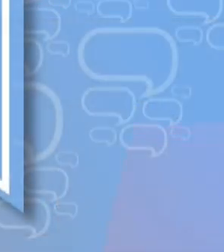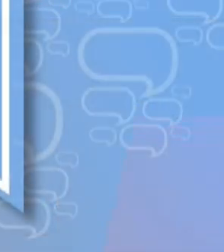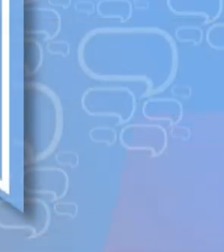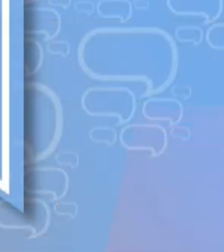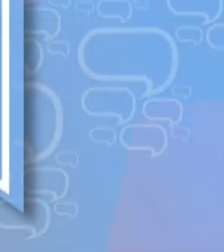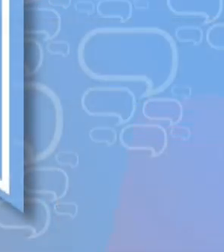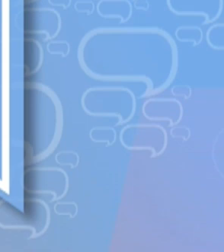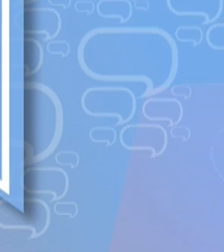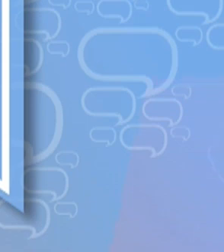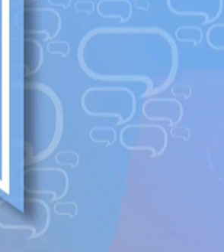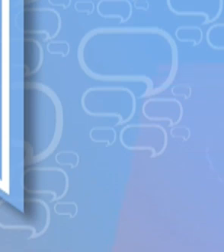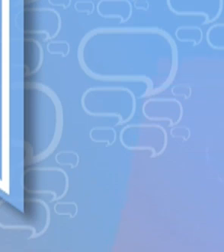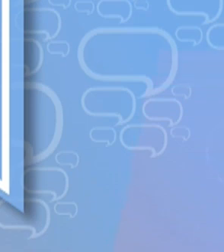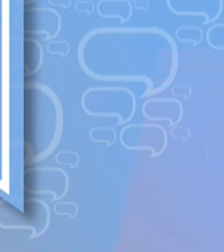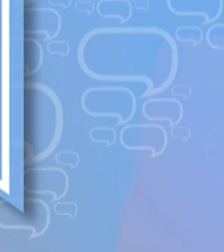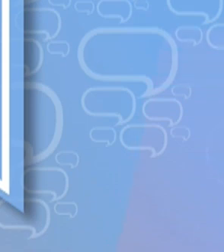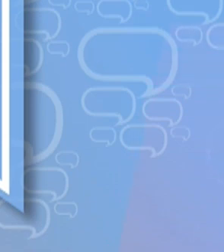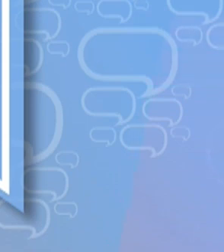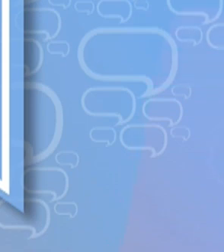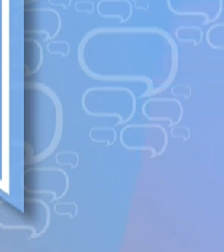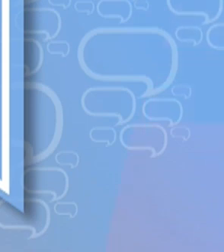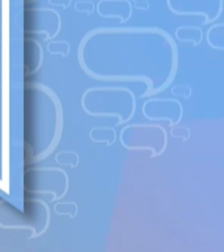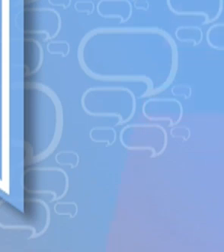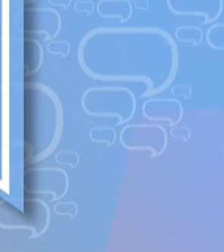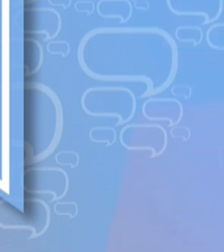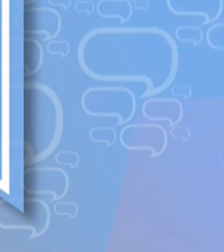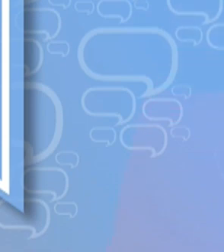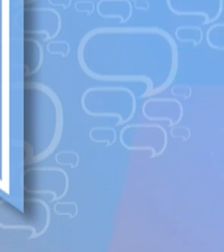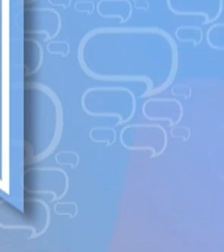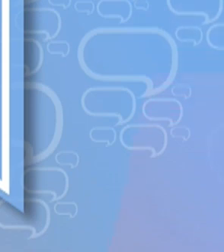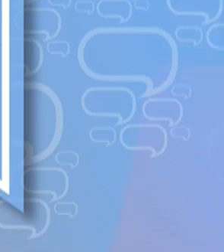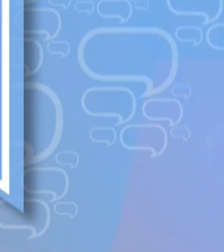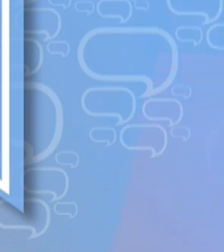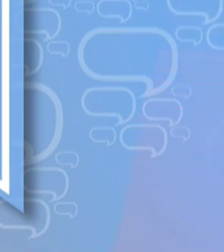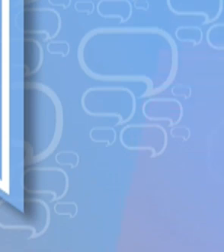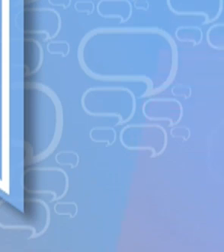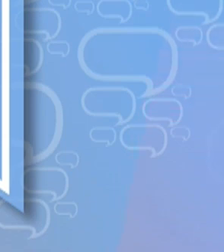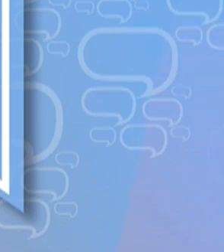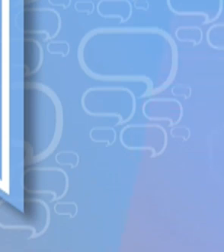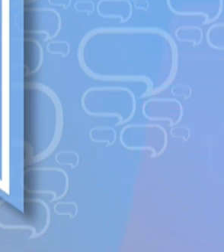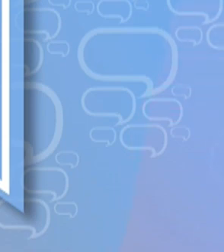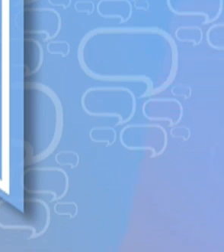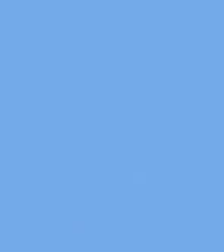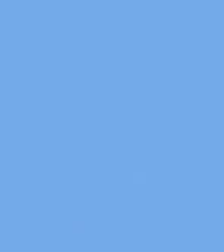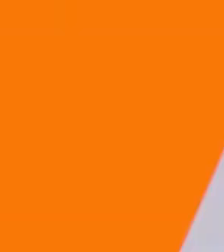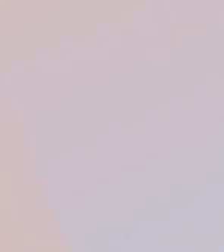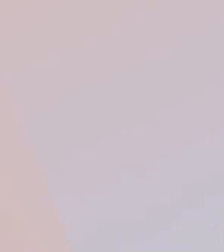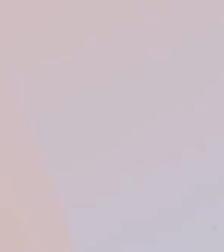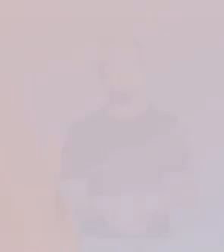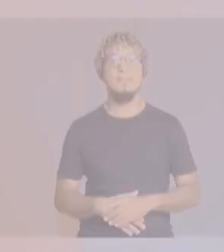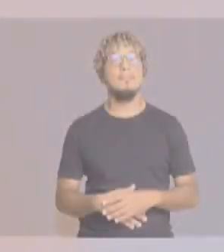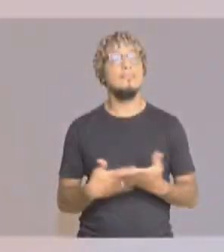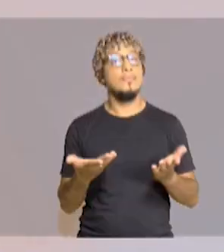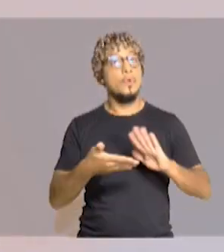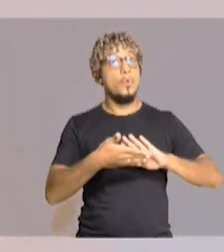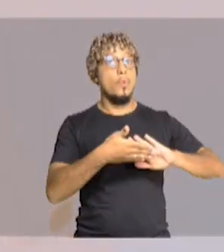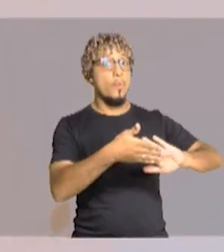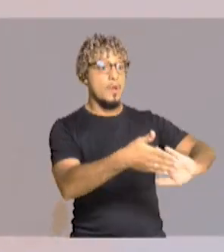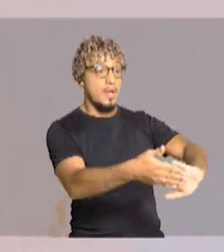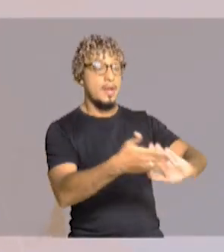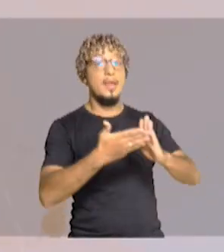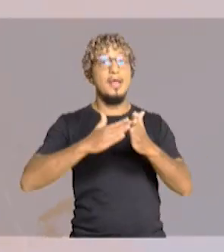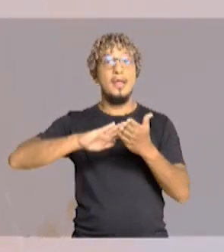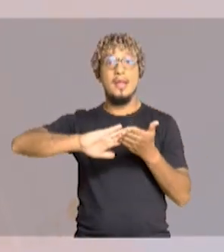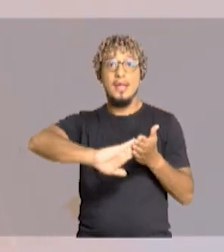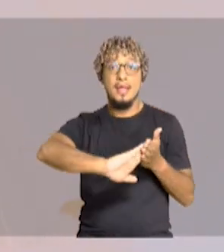uma rotina de alongamento pode ser considerada como atividade física o alongamento ele